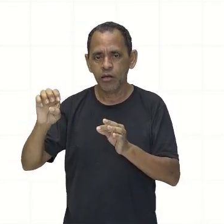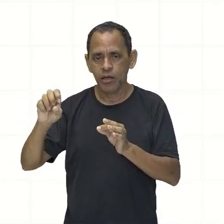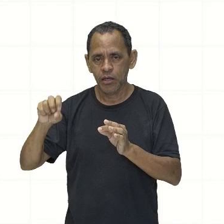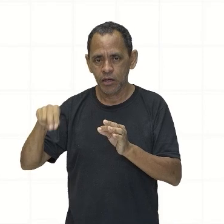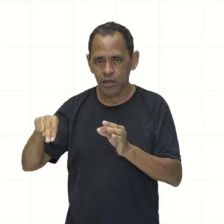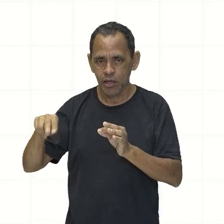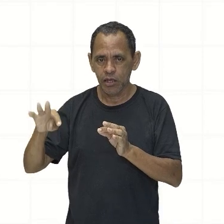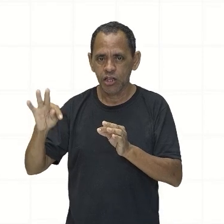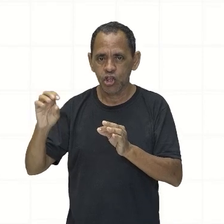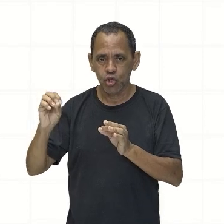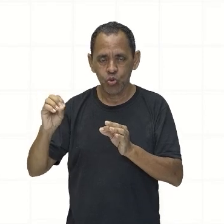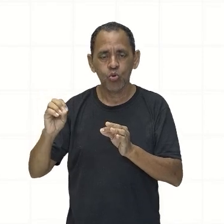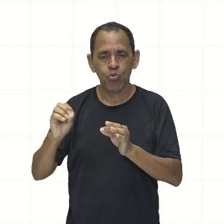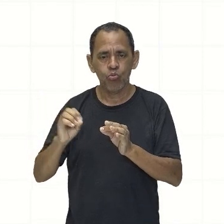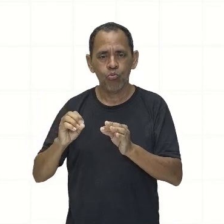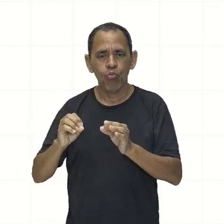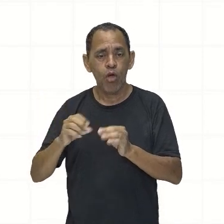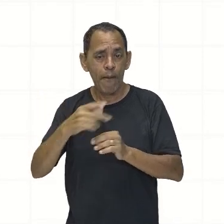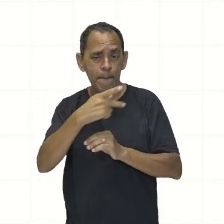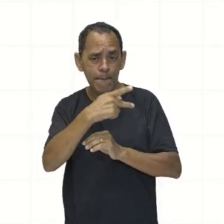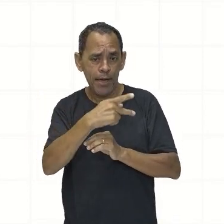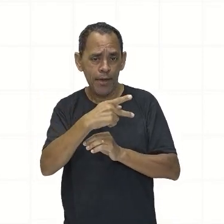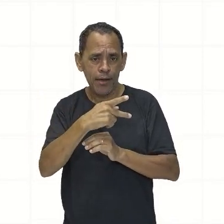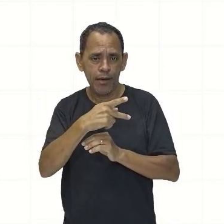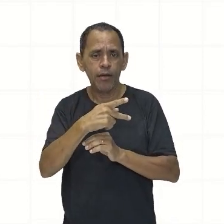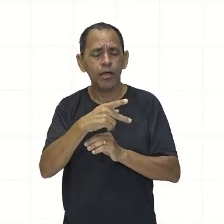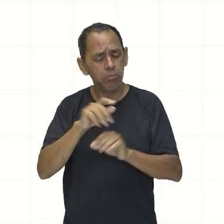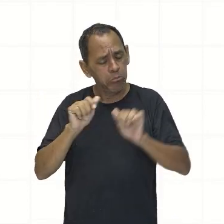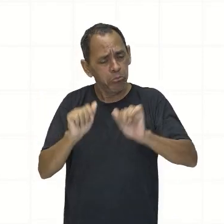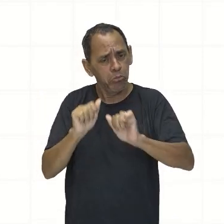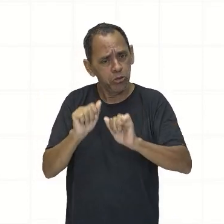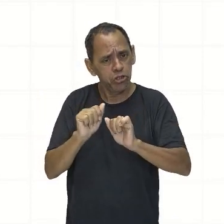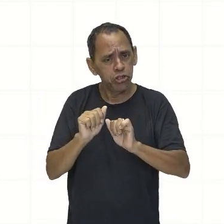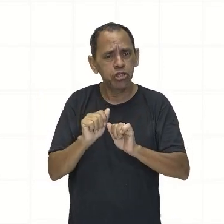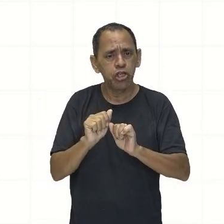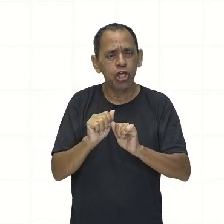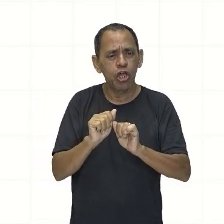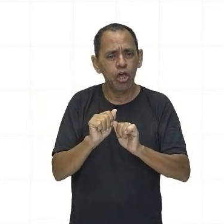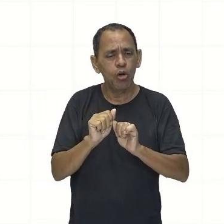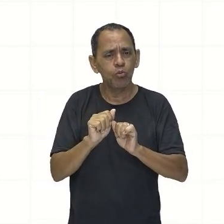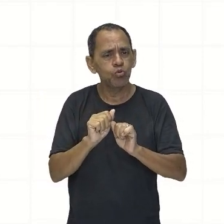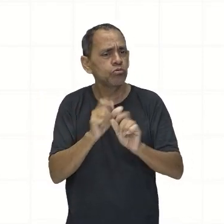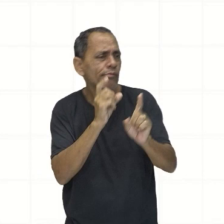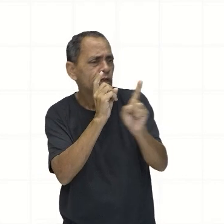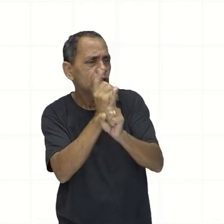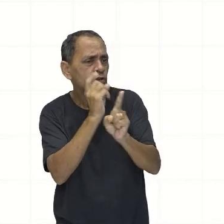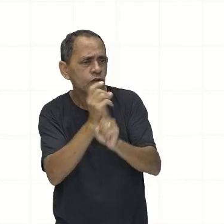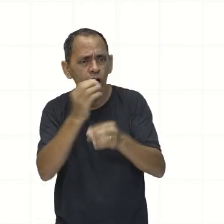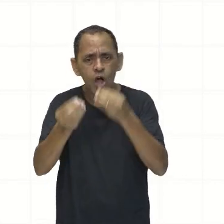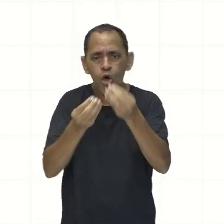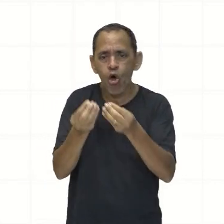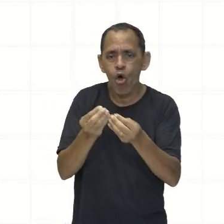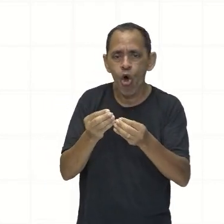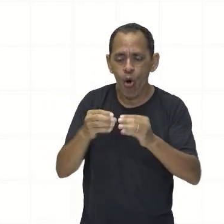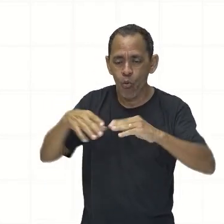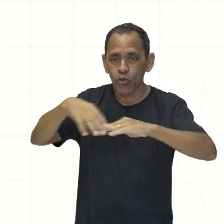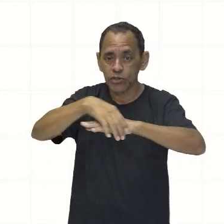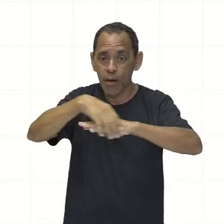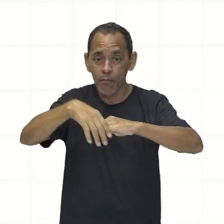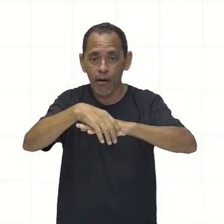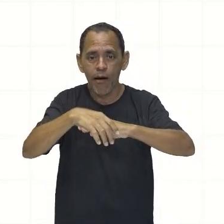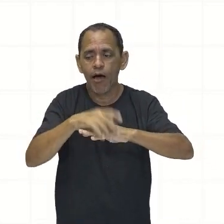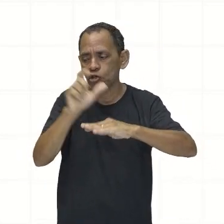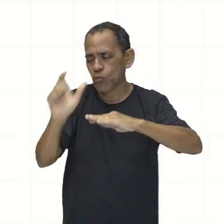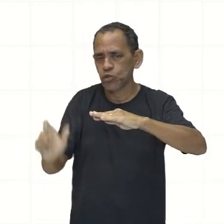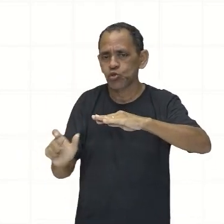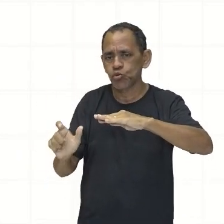podemos determinar o número do sapato dessa pessoa. Essa pessoa, ela possui um